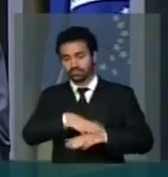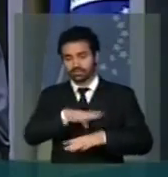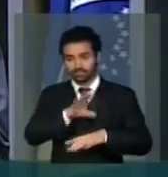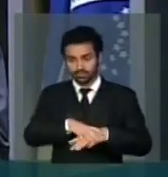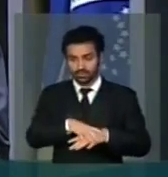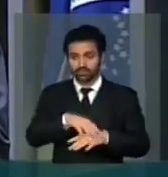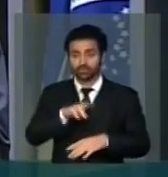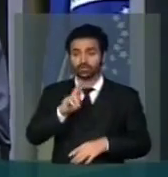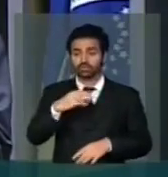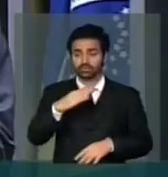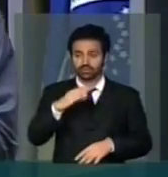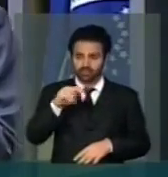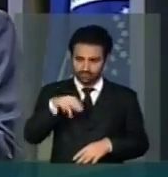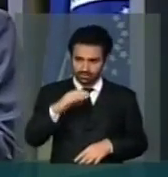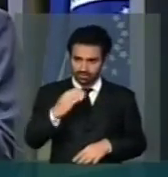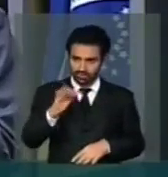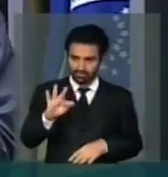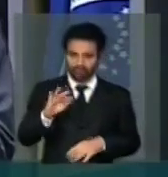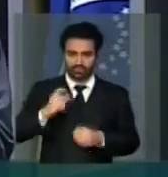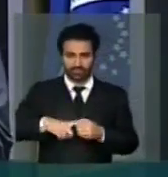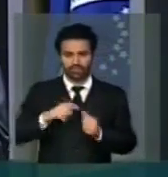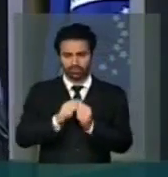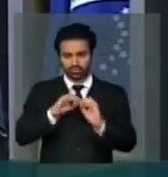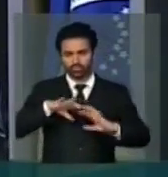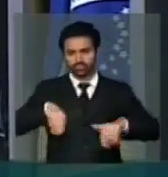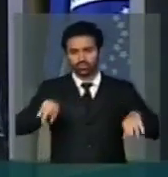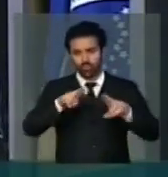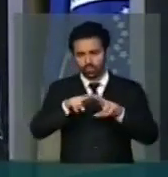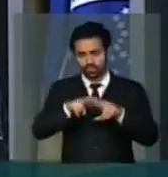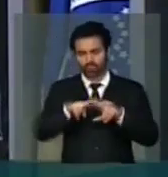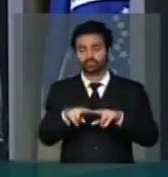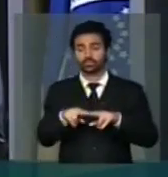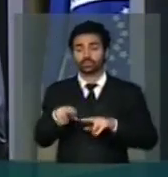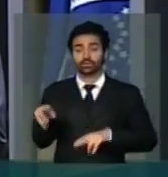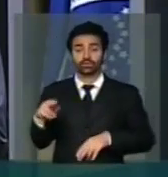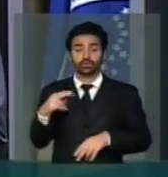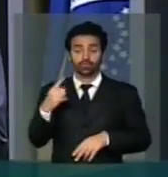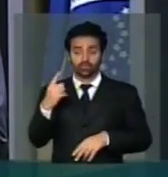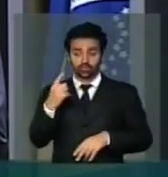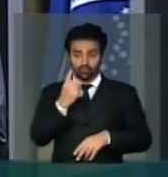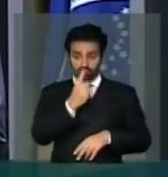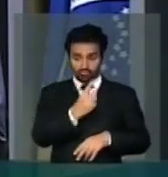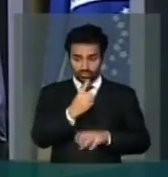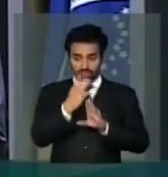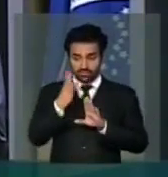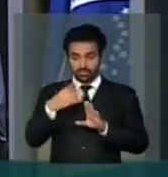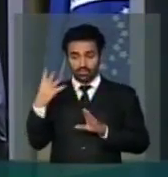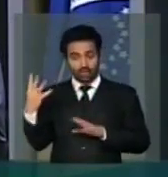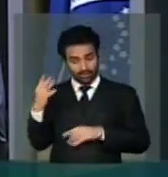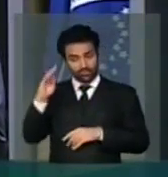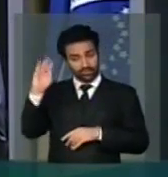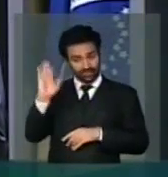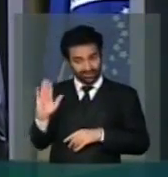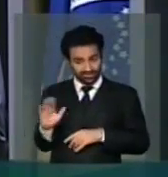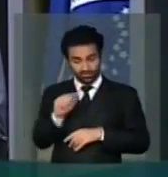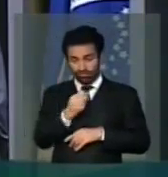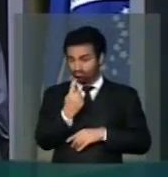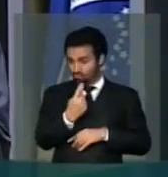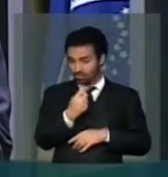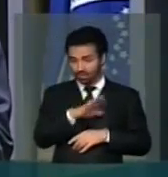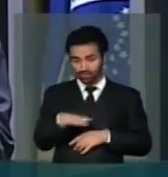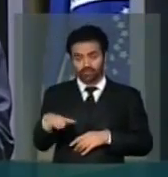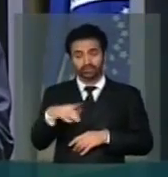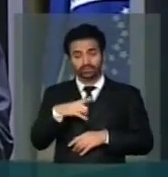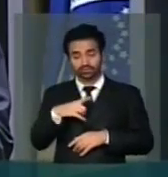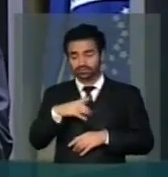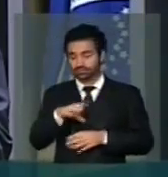com a Unicef, Fundo das Nações Unidas para a Infância, 1 em cada 4 crianças de 4 a 6 anos de idade